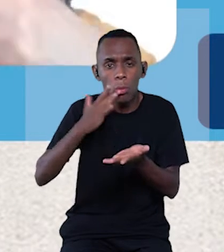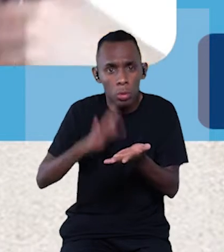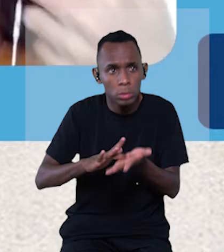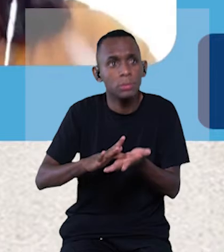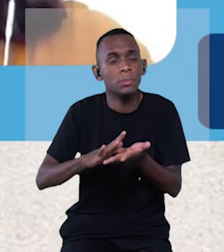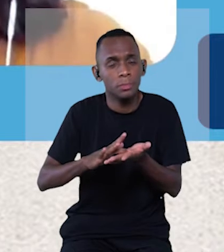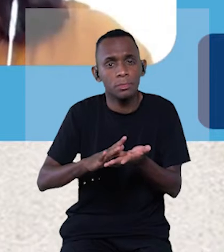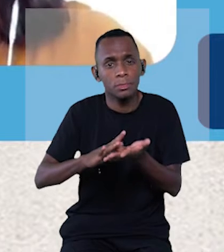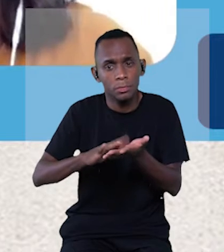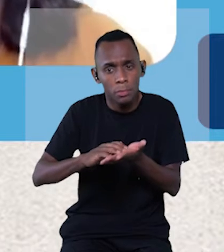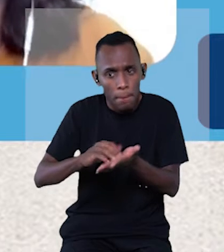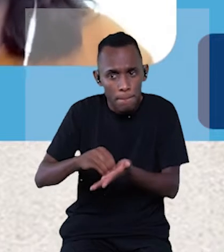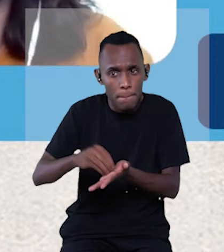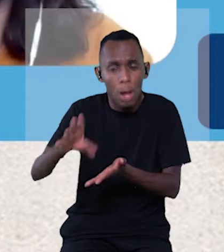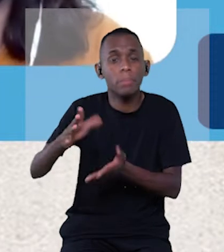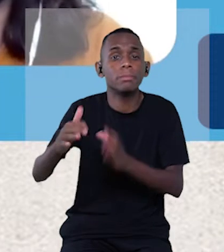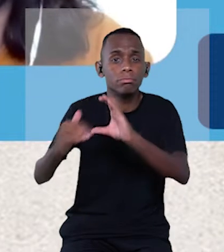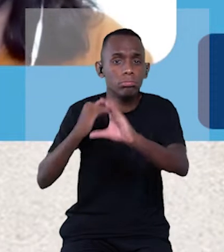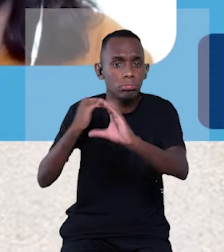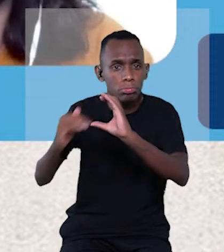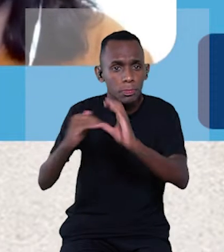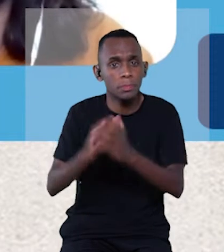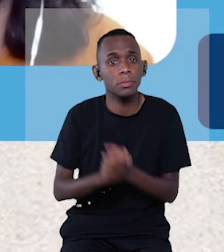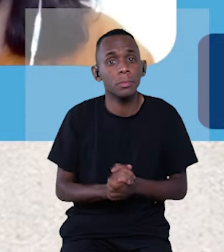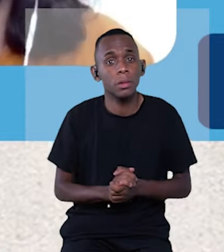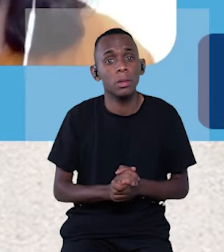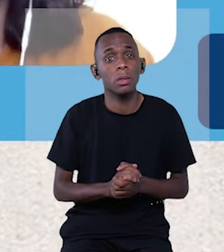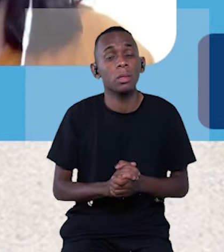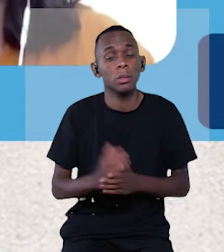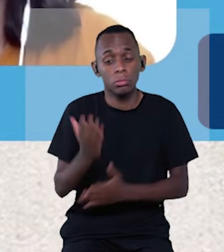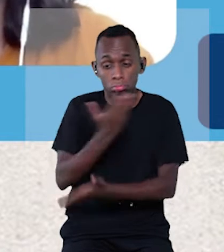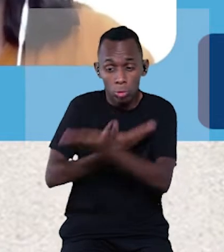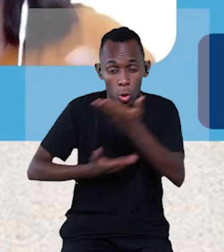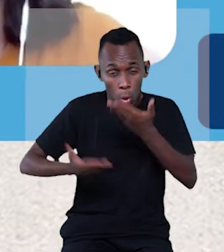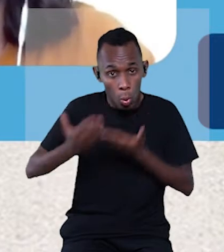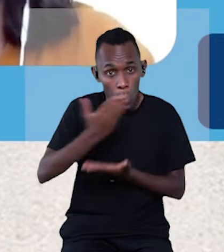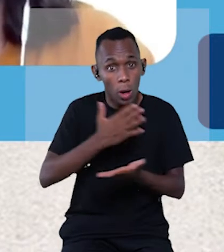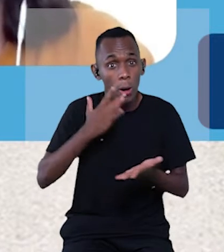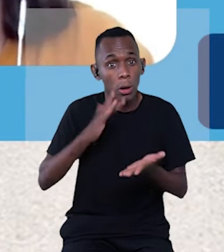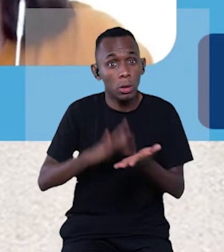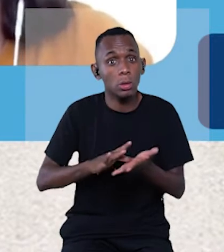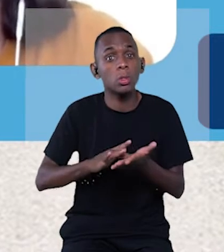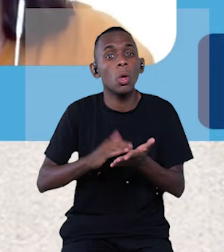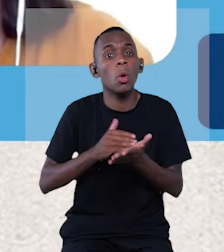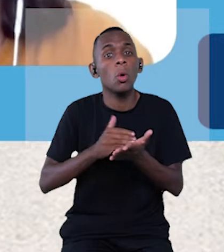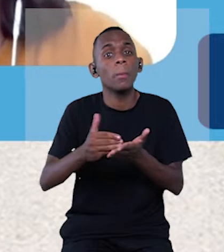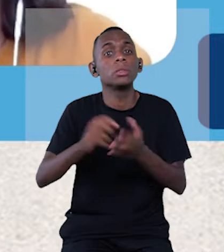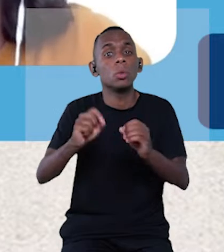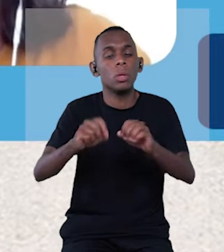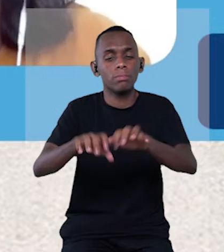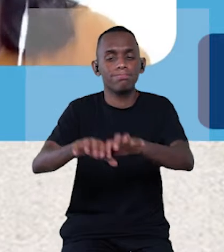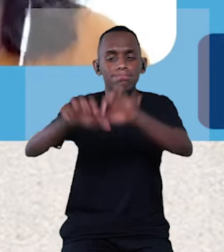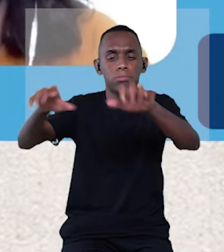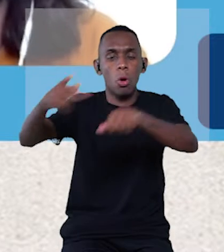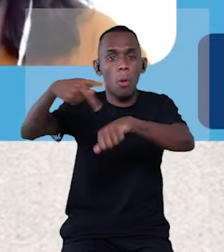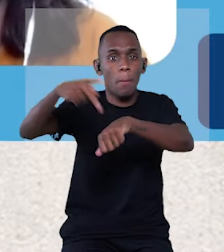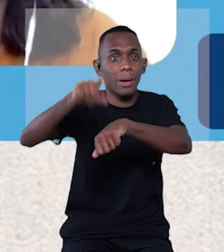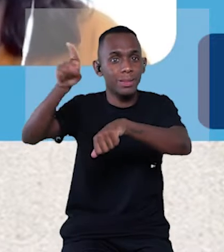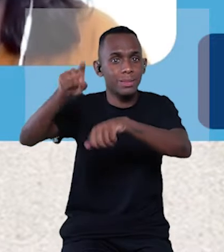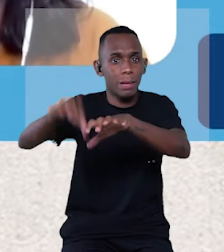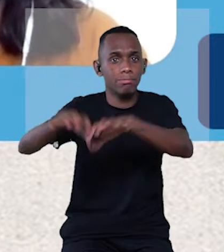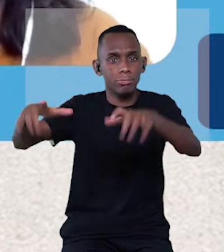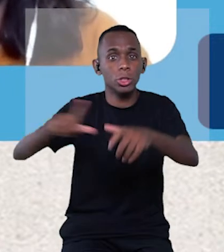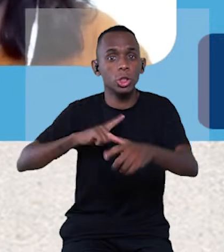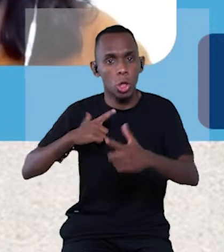morava em Iugoslávia. Inclusive, a parada de troca de cartas aconteceu quando começou a desmembrar a Iugoslávia, quando